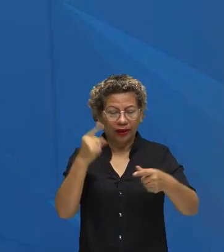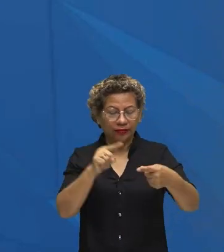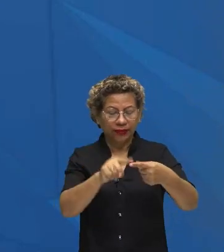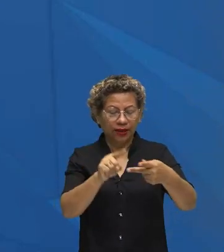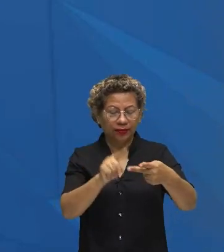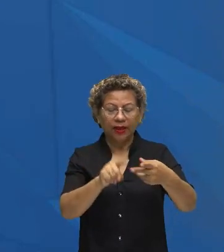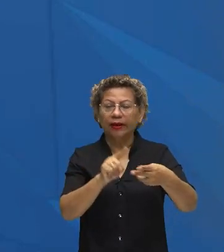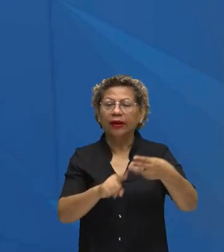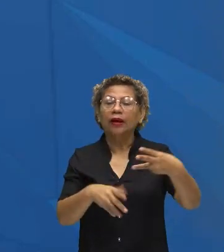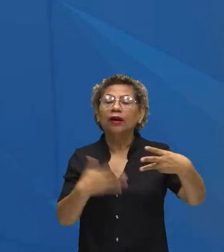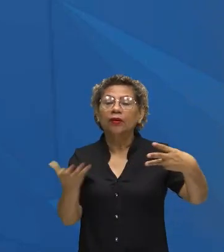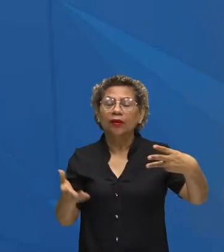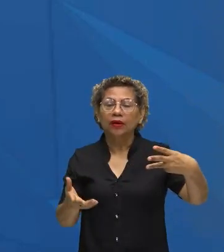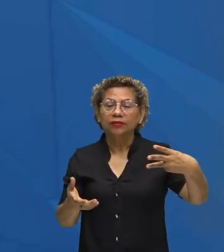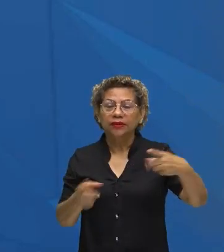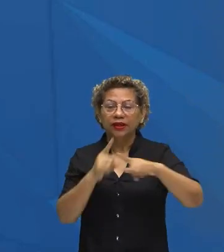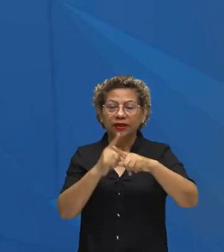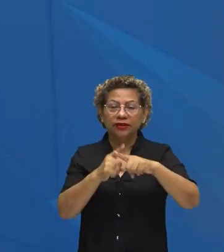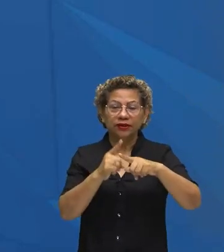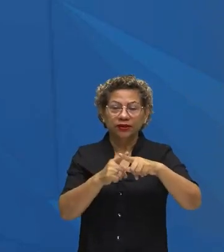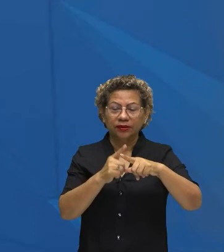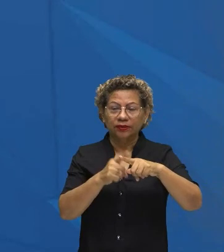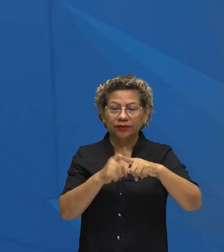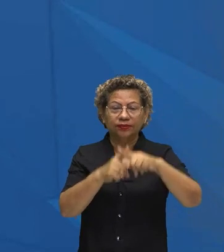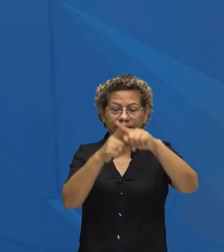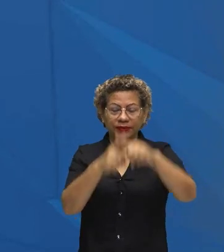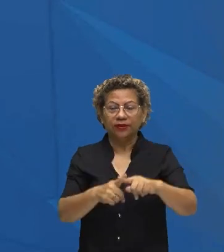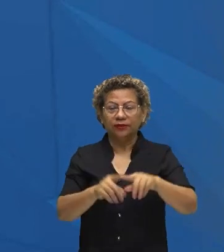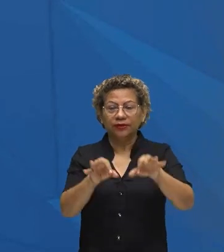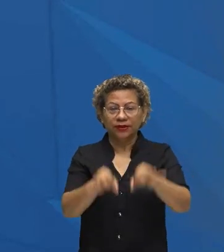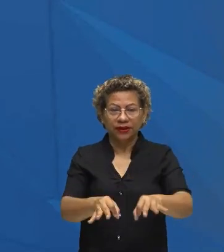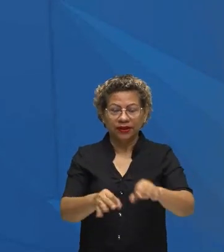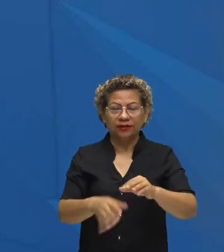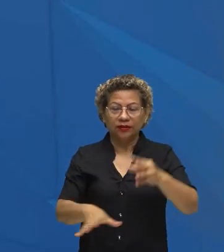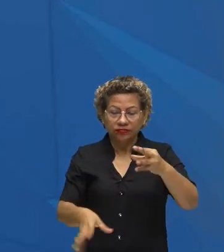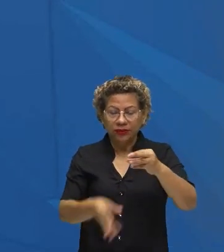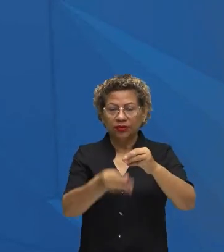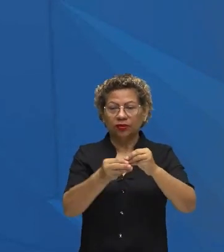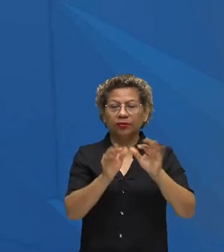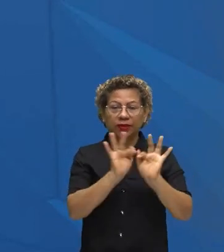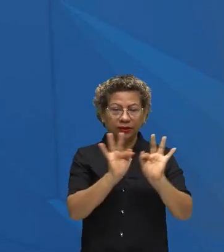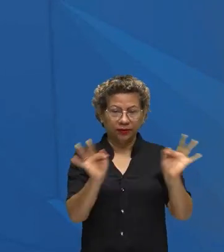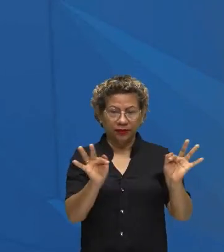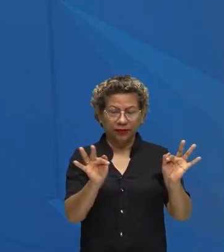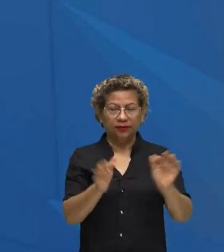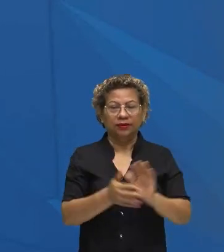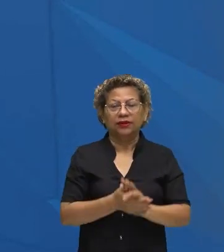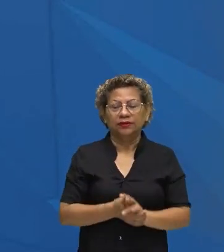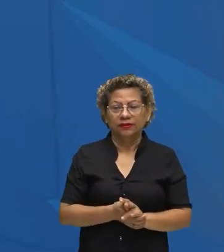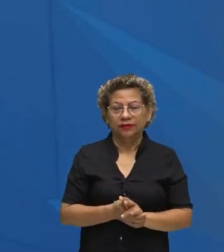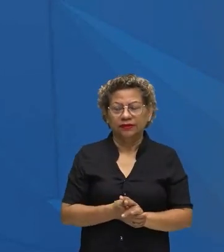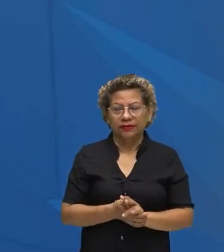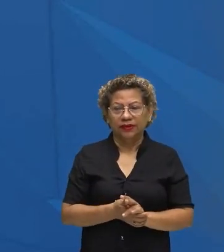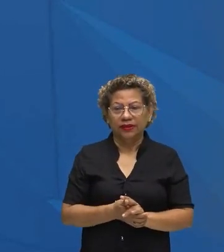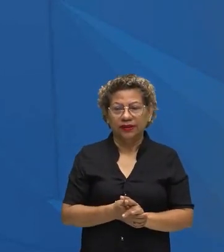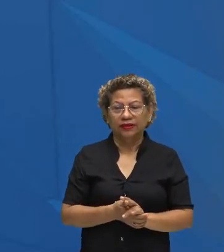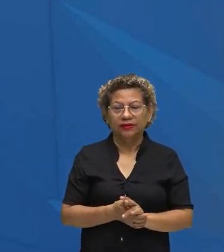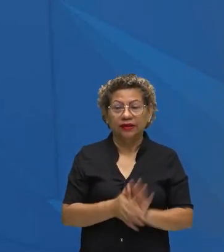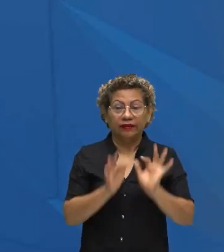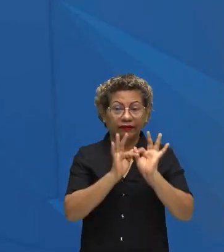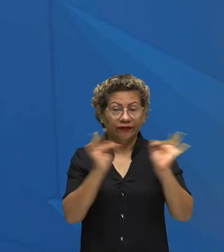ou negros. Qual resposta que você acha que completa esse provérbio, esse ditado